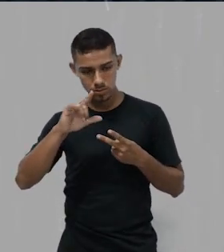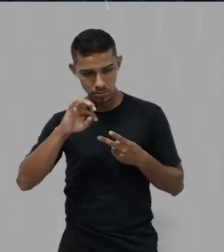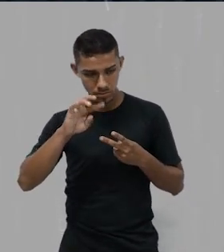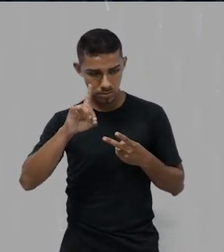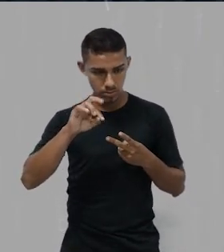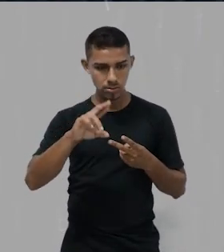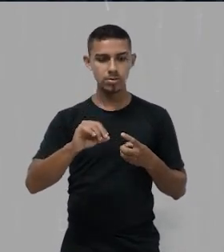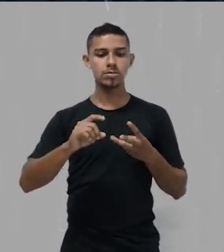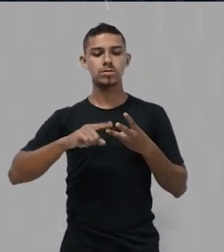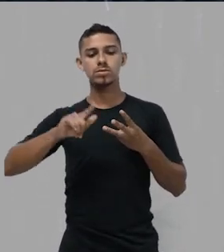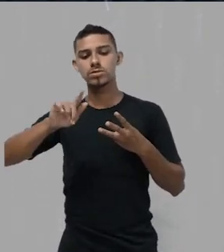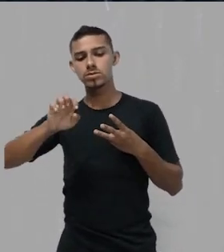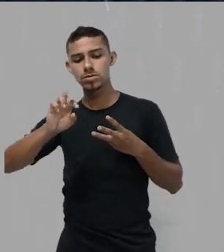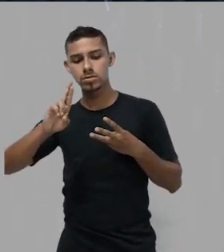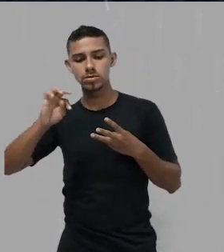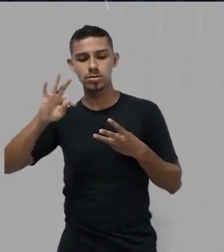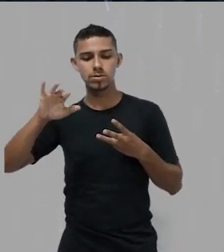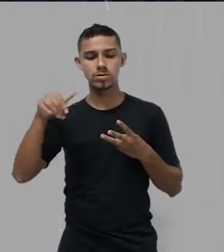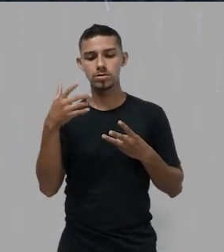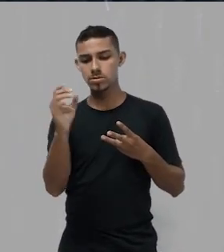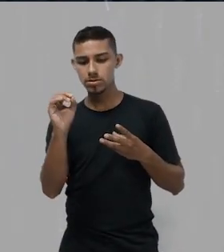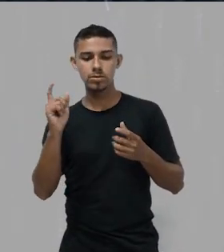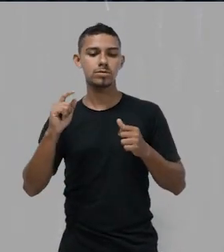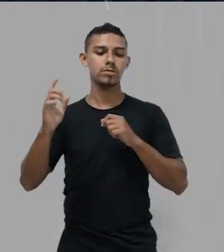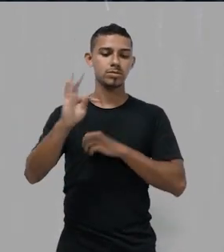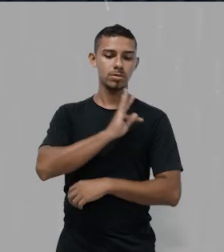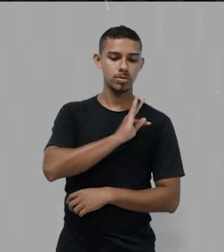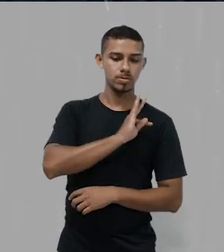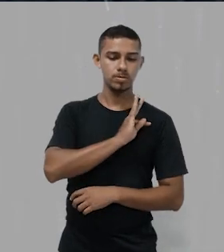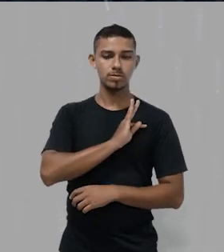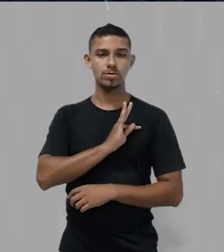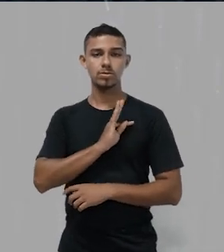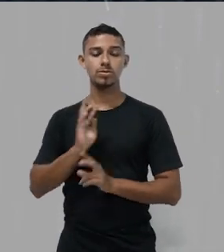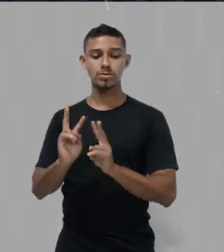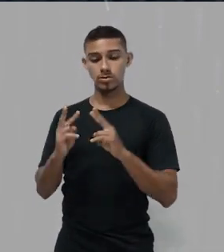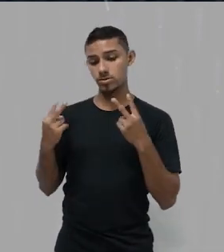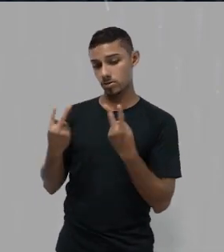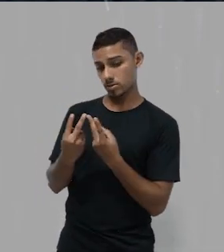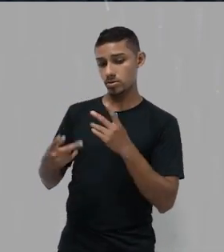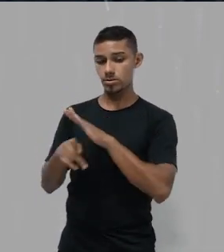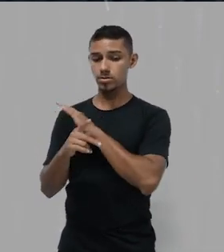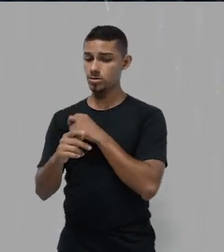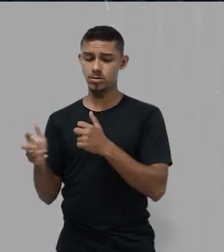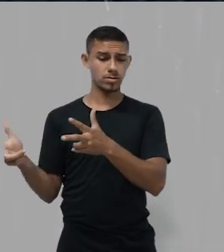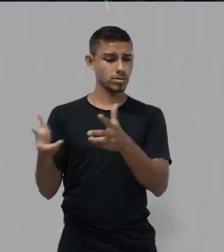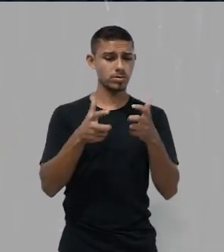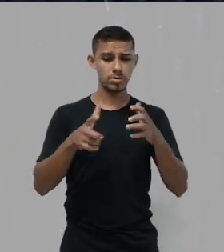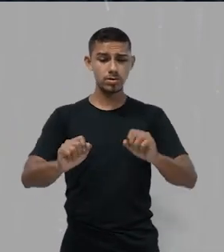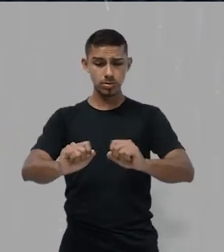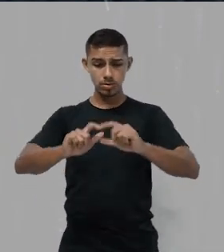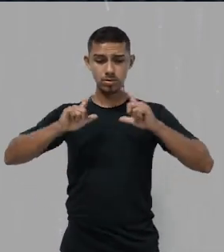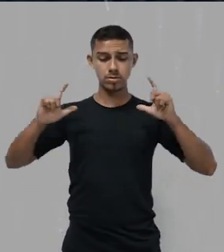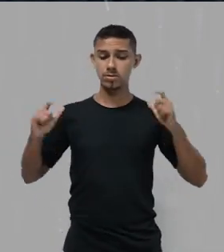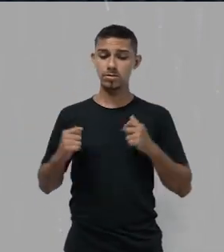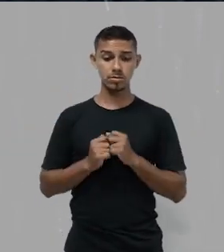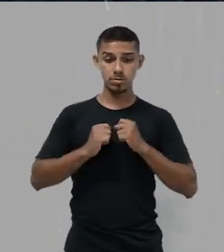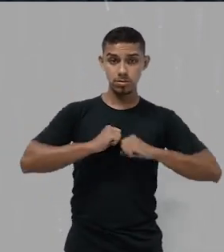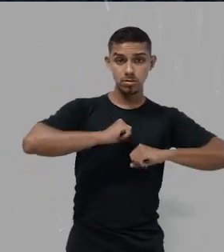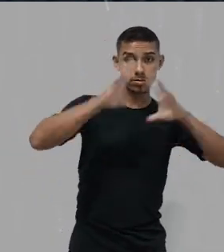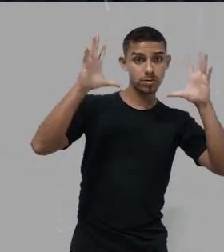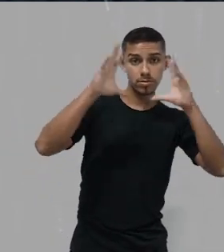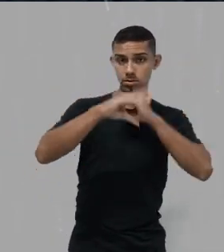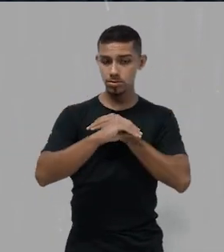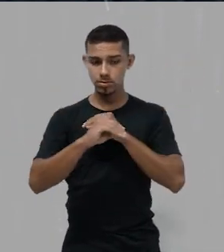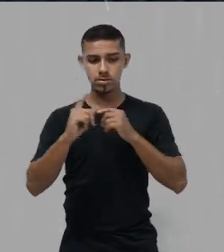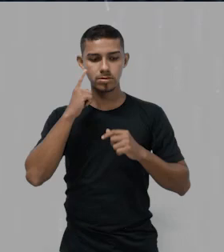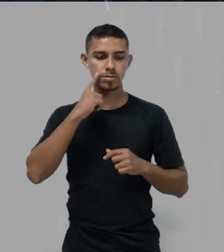formas, volumes, tudo num plano só. Técnica. Não se usa perspectiva e nem tem o efeito claro-escuro. Não entendi.